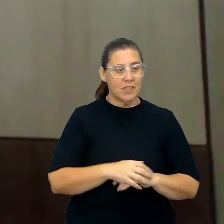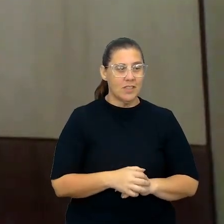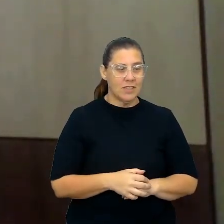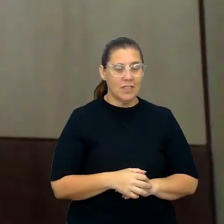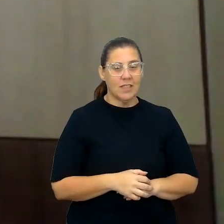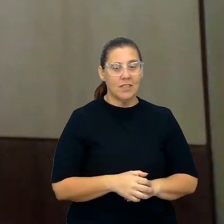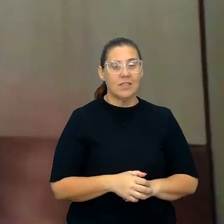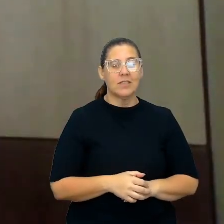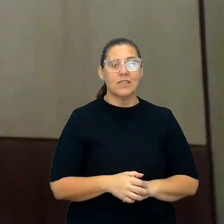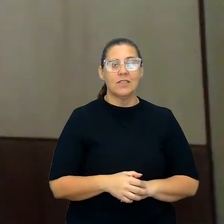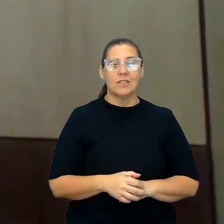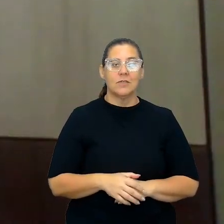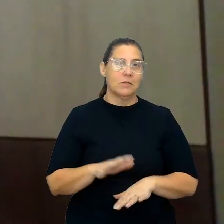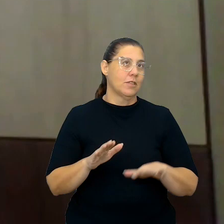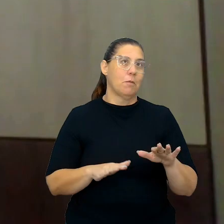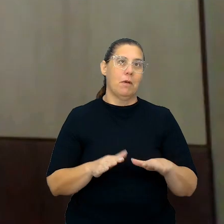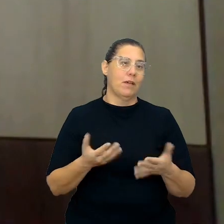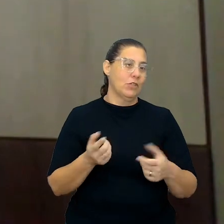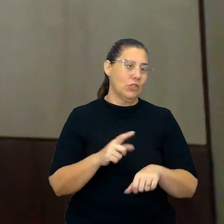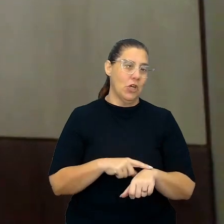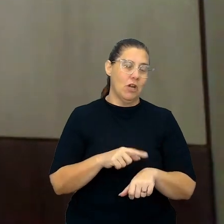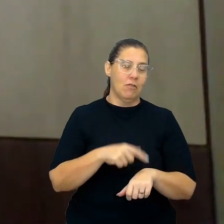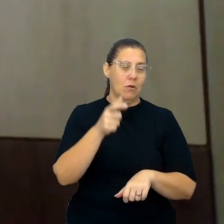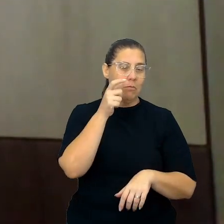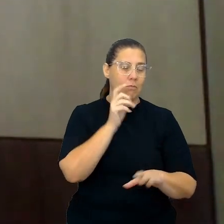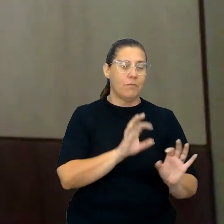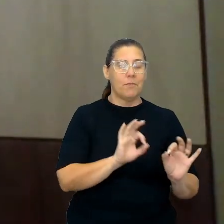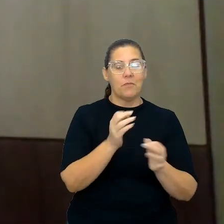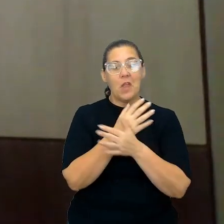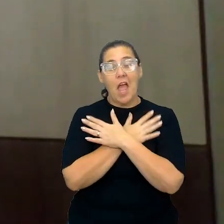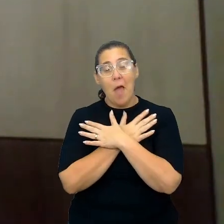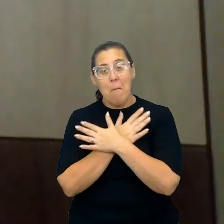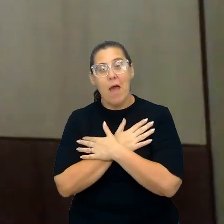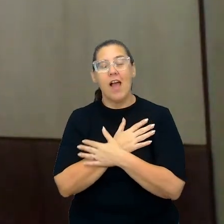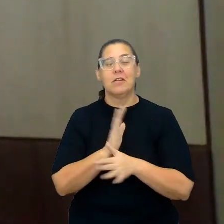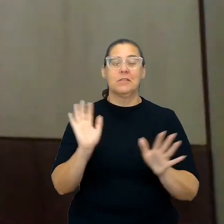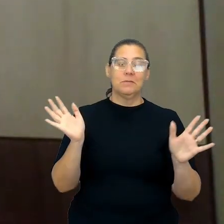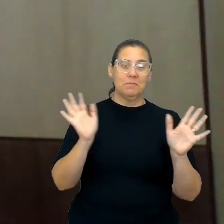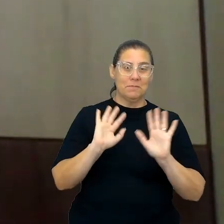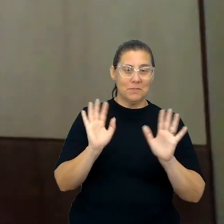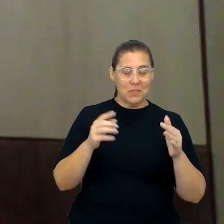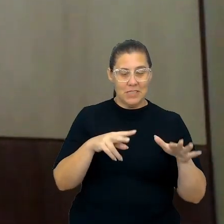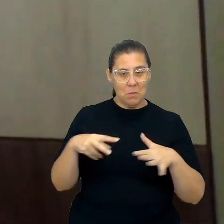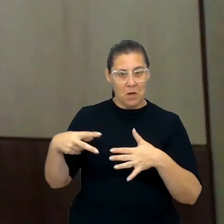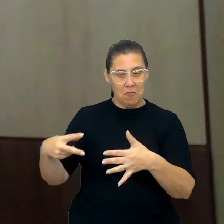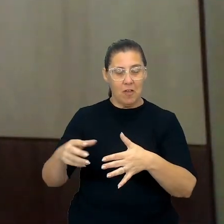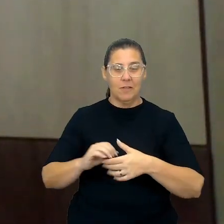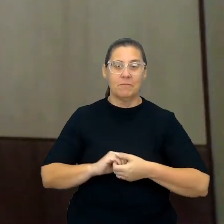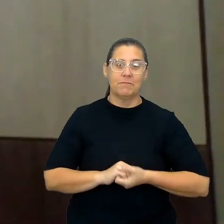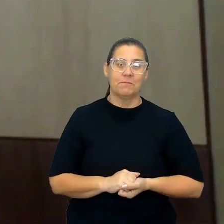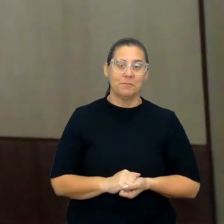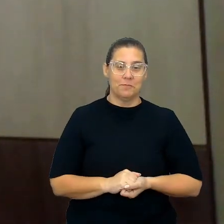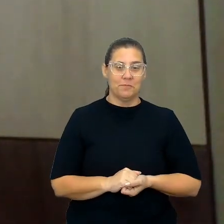final de tarde, depende da hora que vocês estiverem assistindo. Um grande abraço, até a semana que vem.